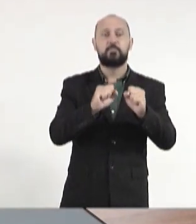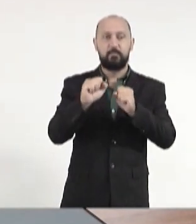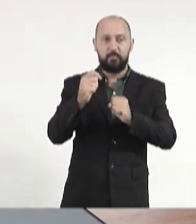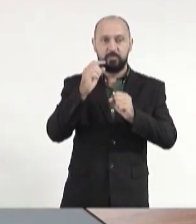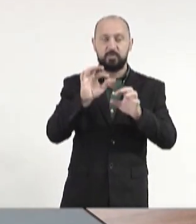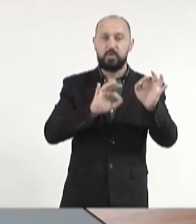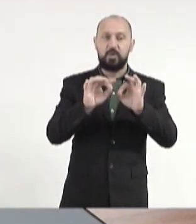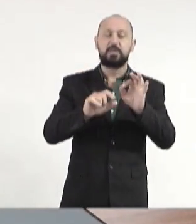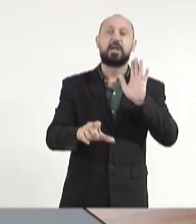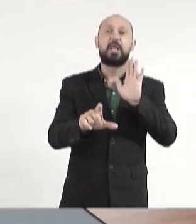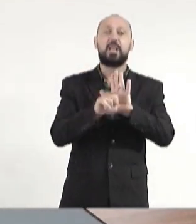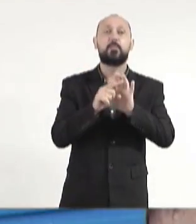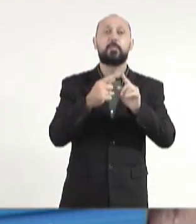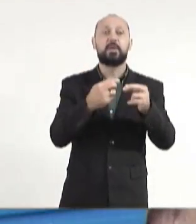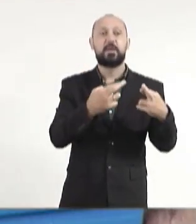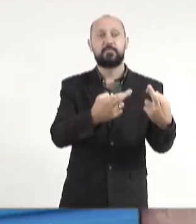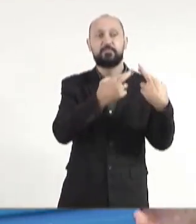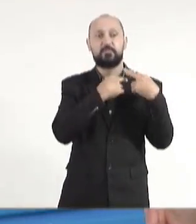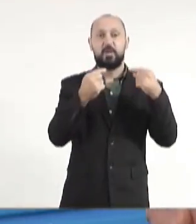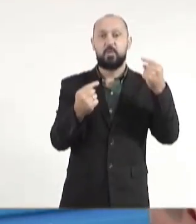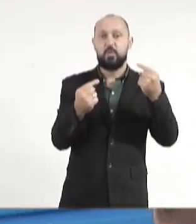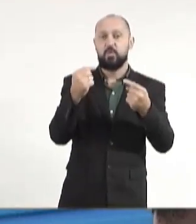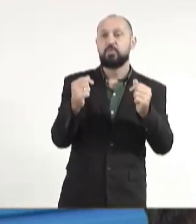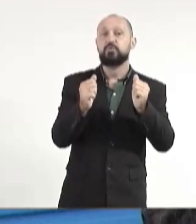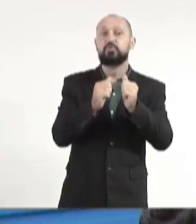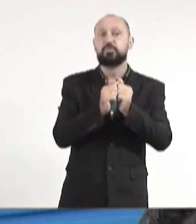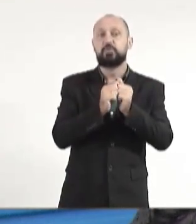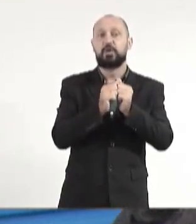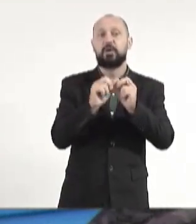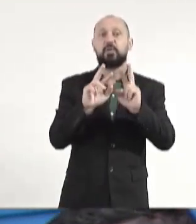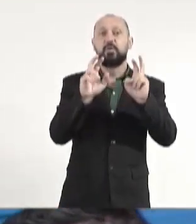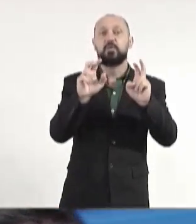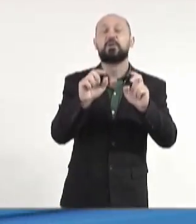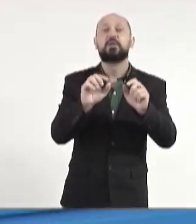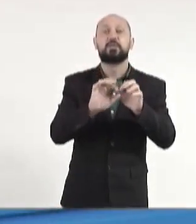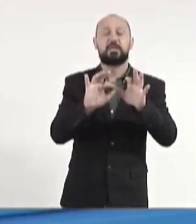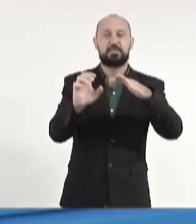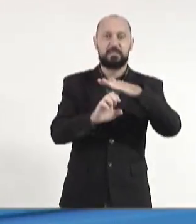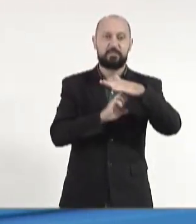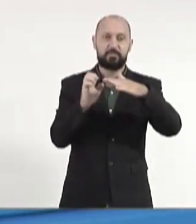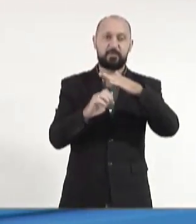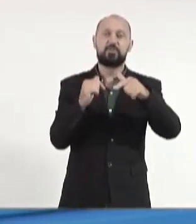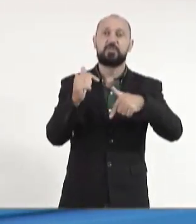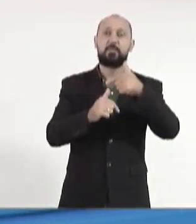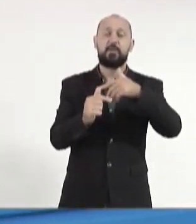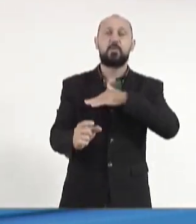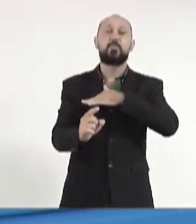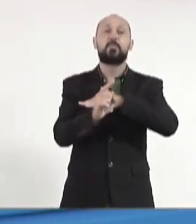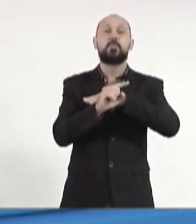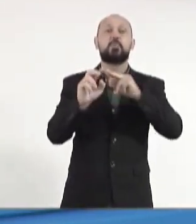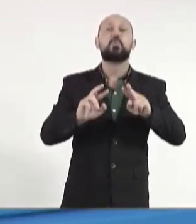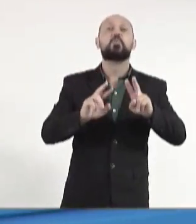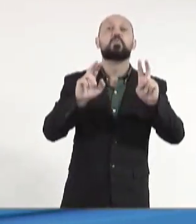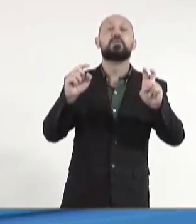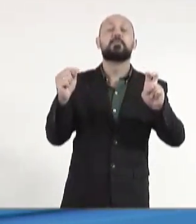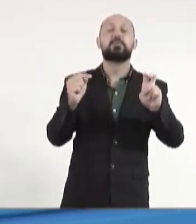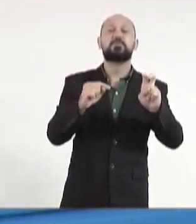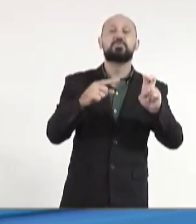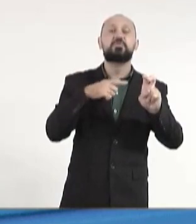de inconstitucionalidade, junto ao Supremo Tribunal Federal. Até o doutor Fábio me alertou isso. Eu acho que é importante porque